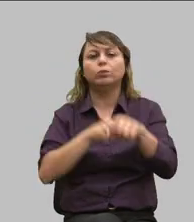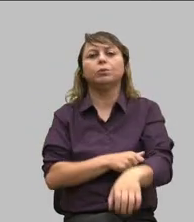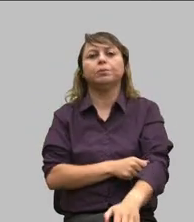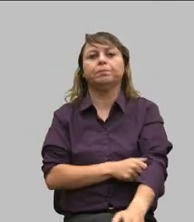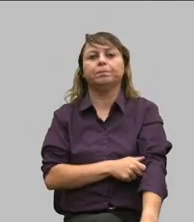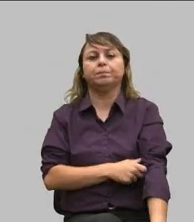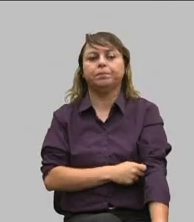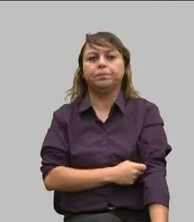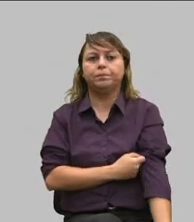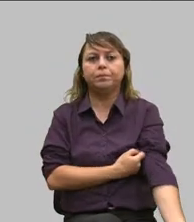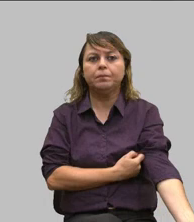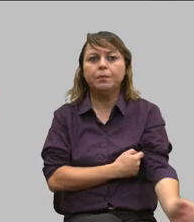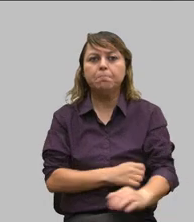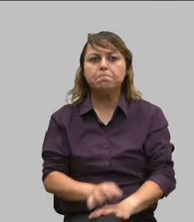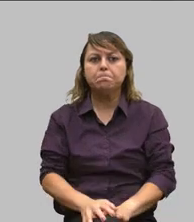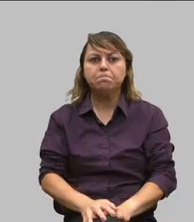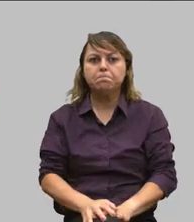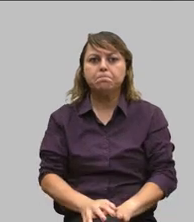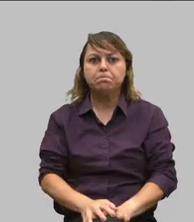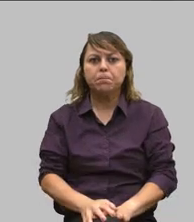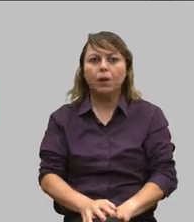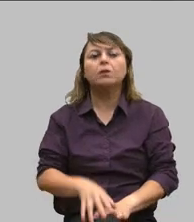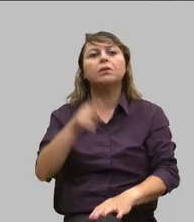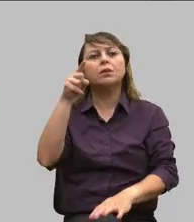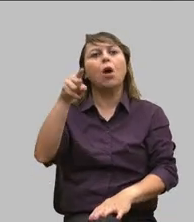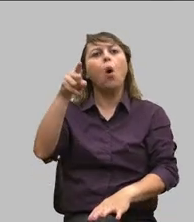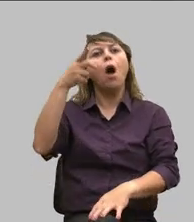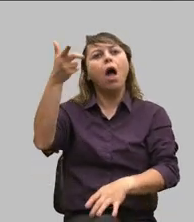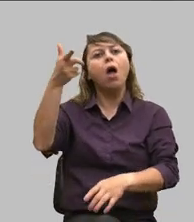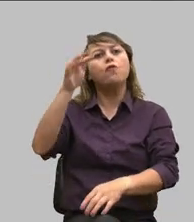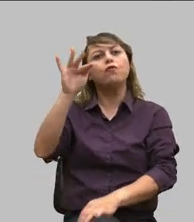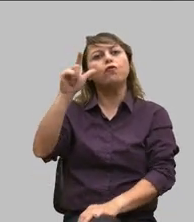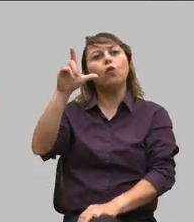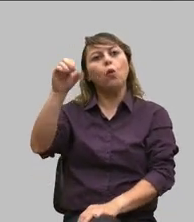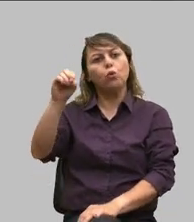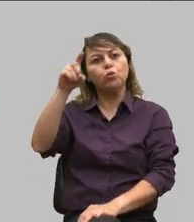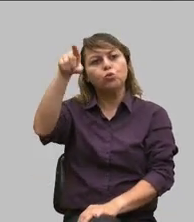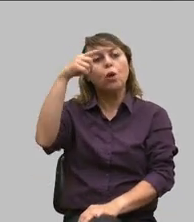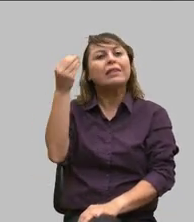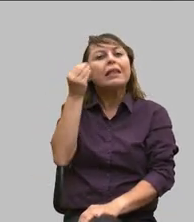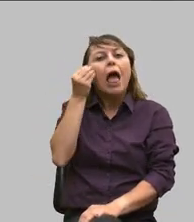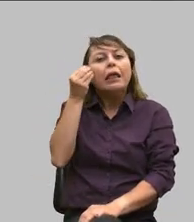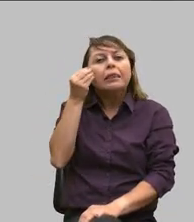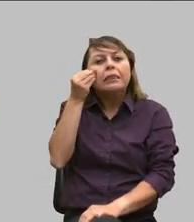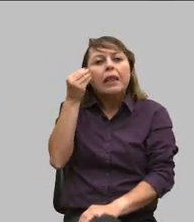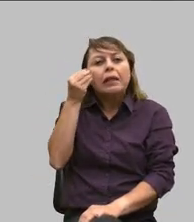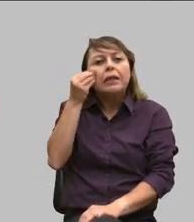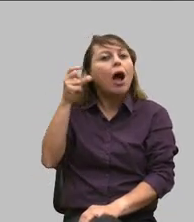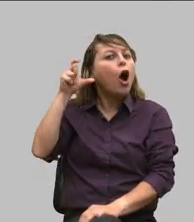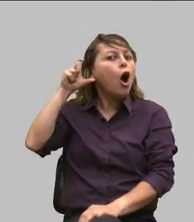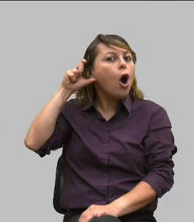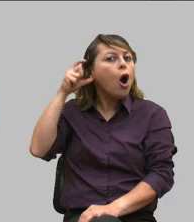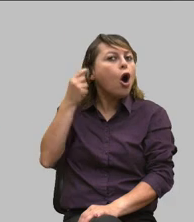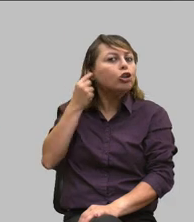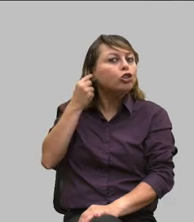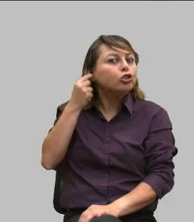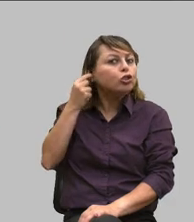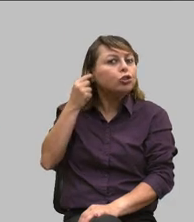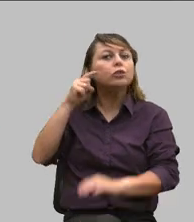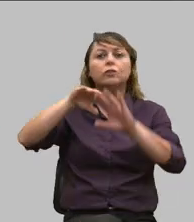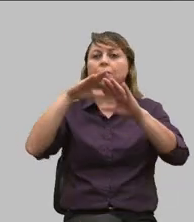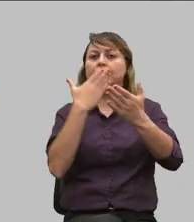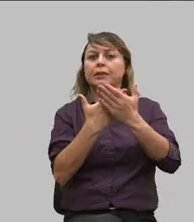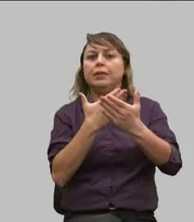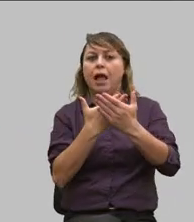né então basicamente o fluxo é esse a gente tem o teste de snellen e o de triagem auditivo infantil nas escolas passa